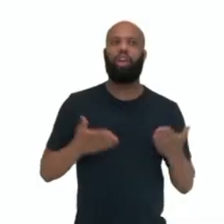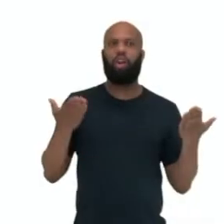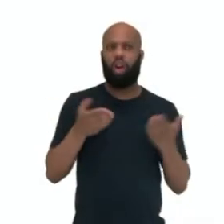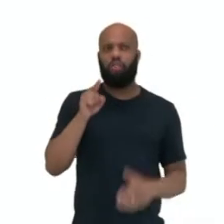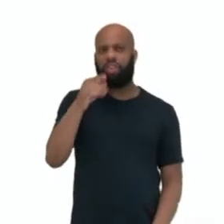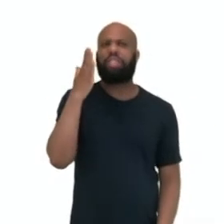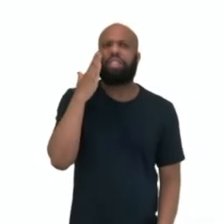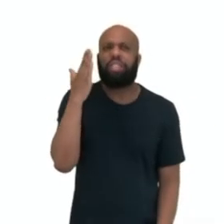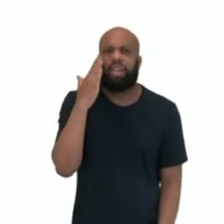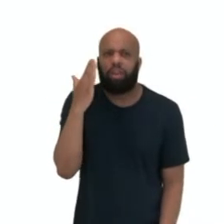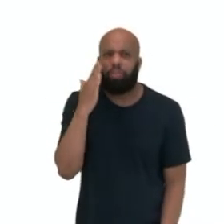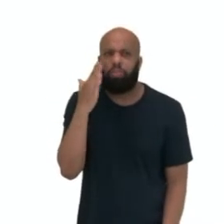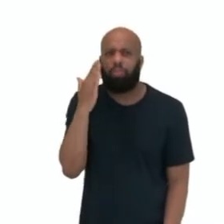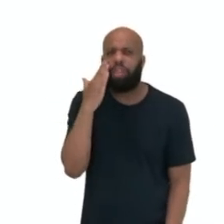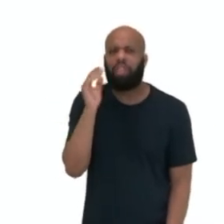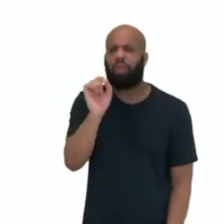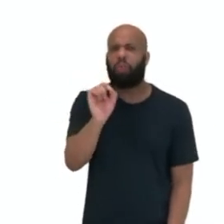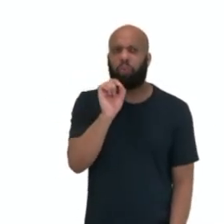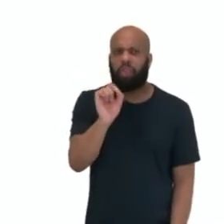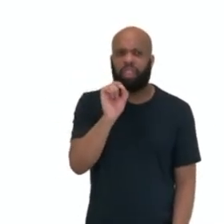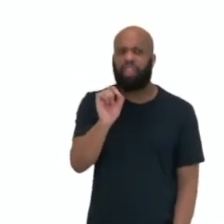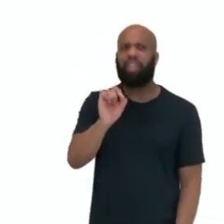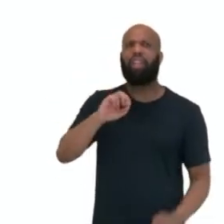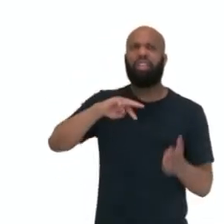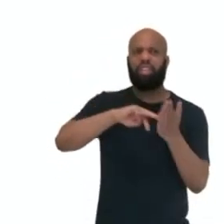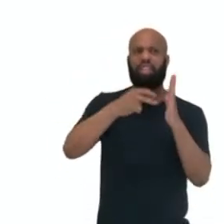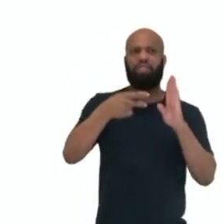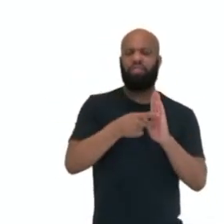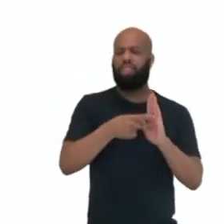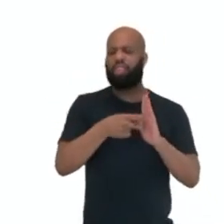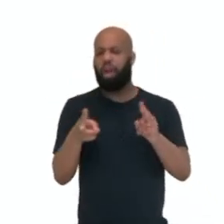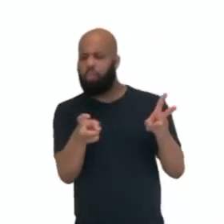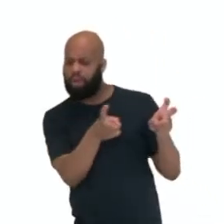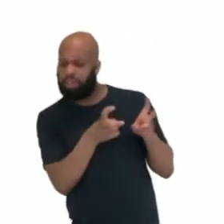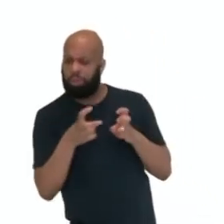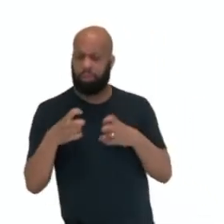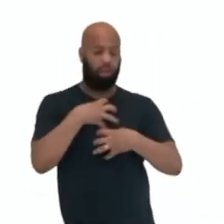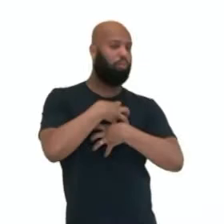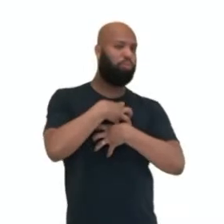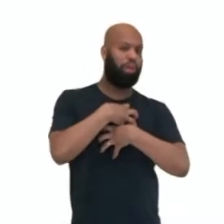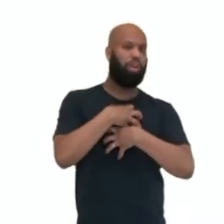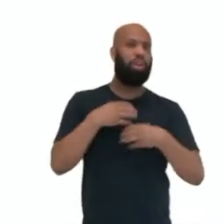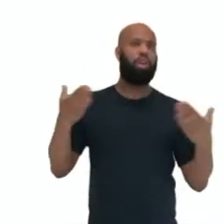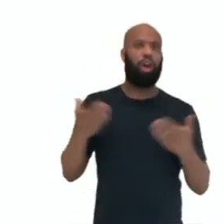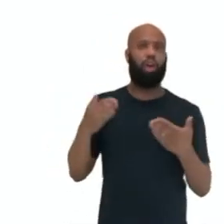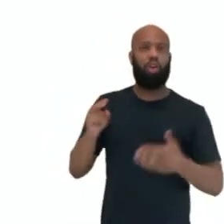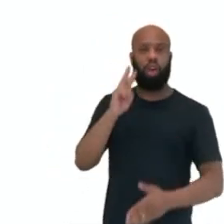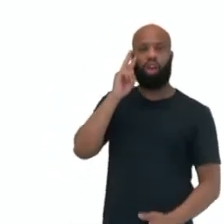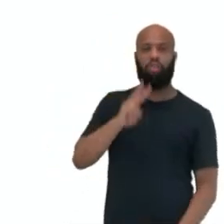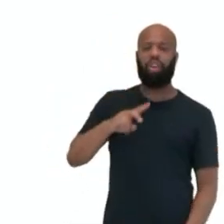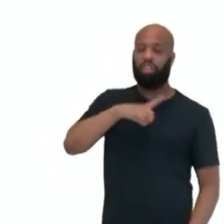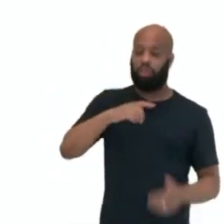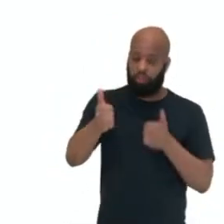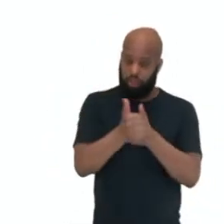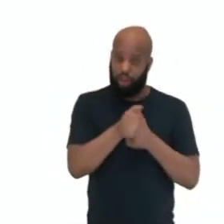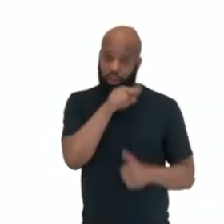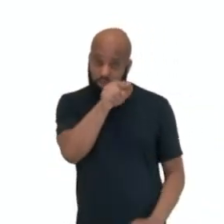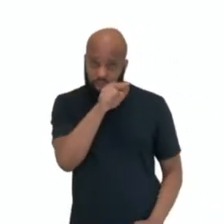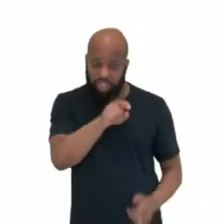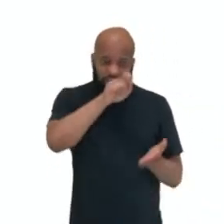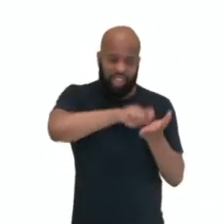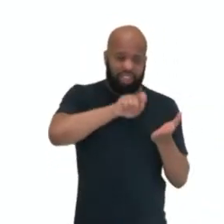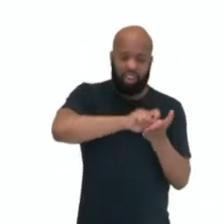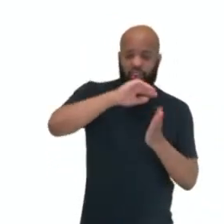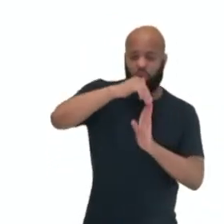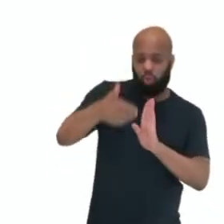você sabe, aliás, o que são impressões sensoriais? Observe o seu entorno e anote todas